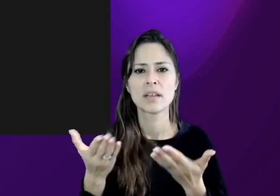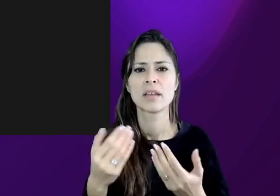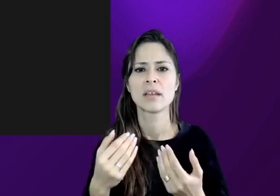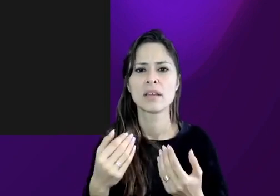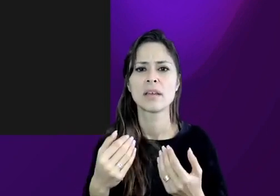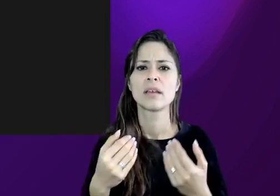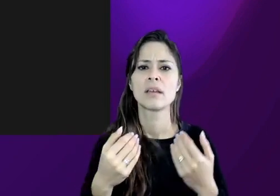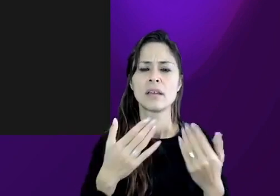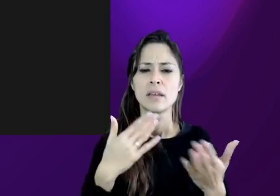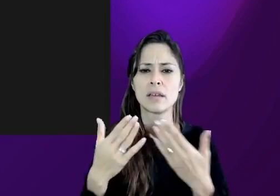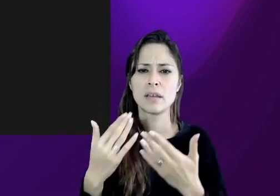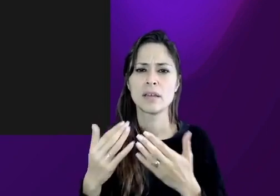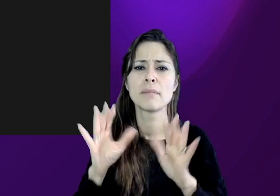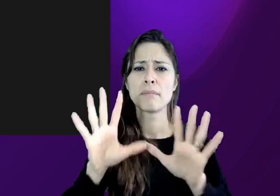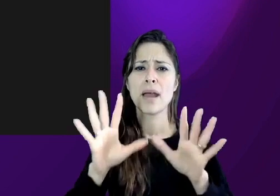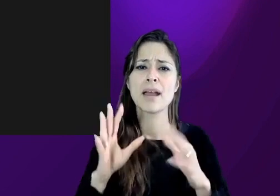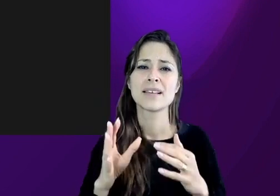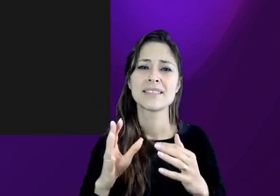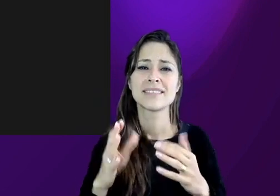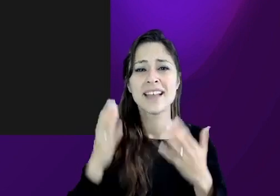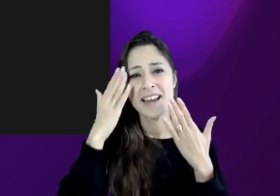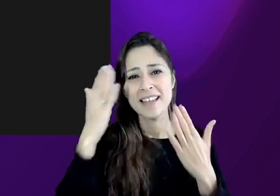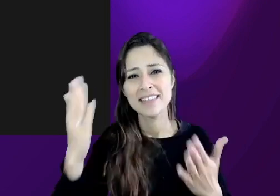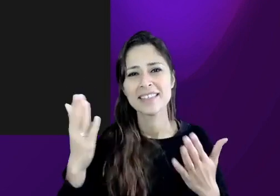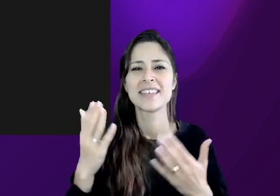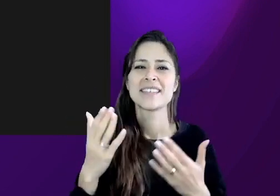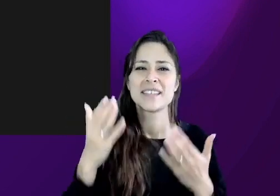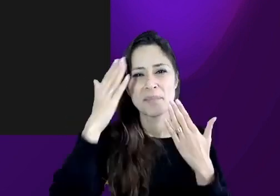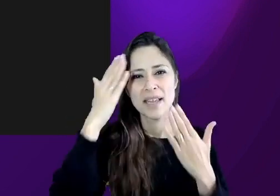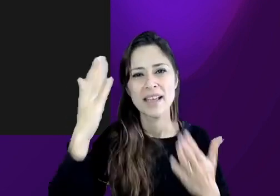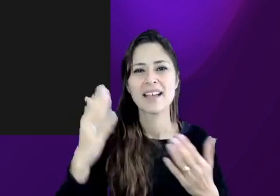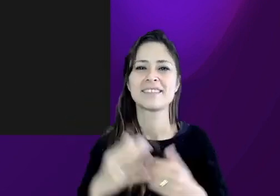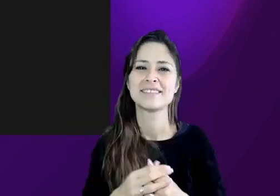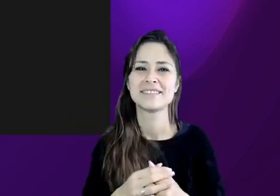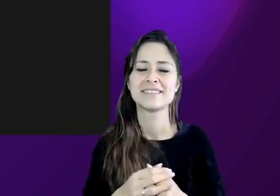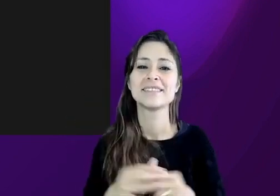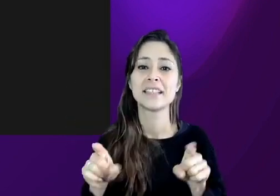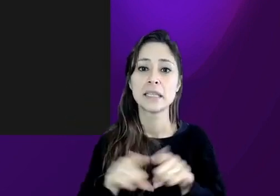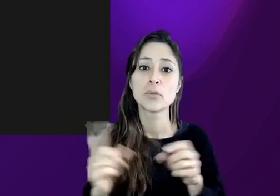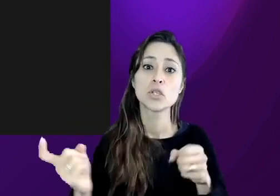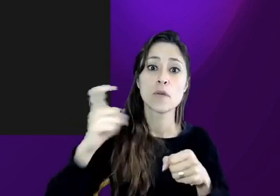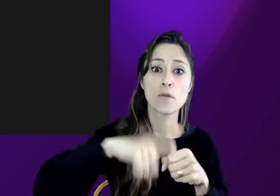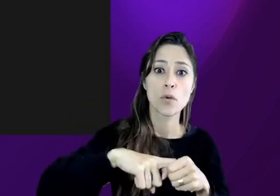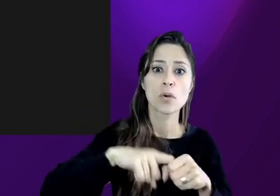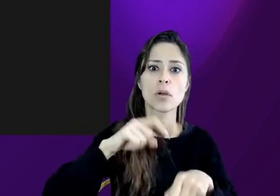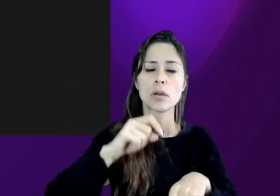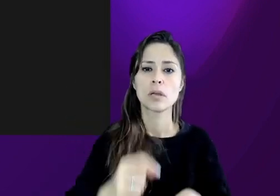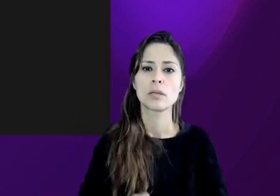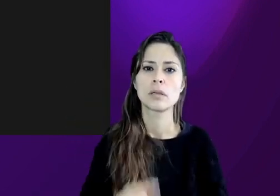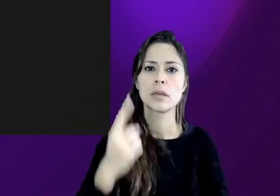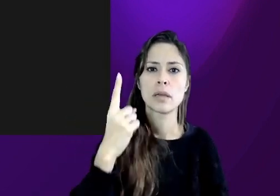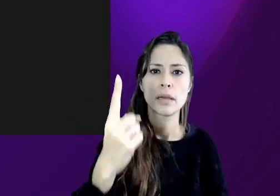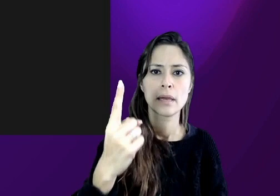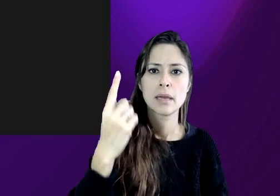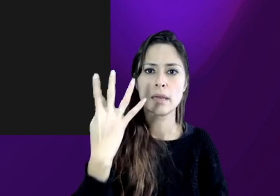Tiago. Mas, mais uma vez, muito obrigado a todos. E estaremos de volta às 14h15 com